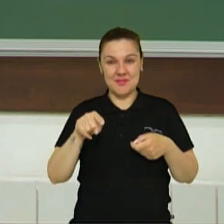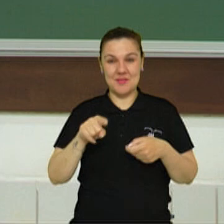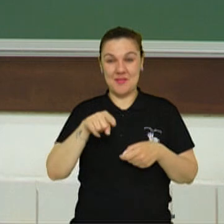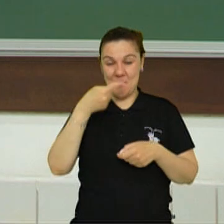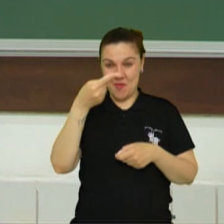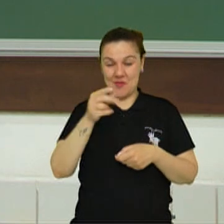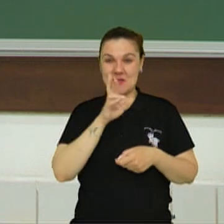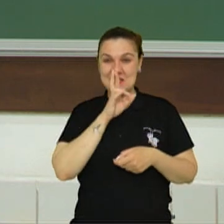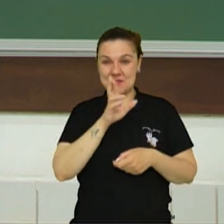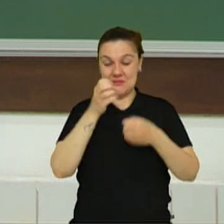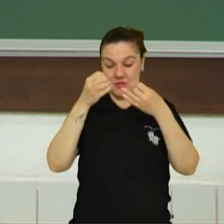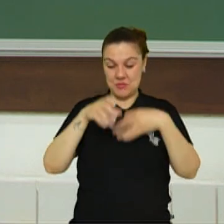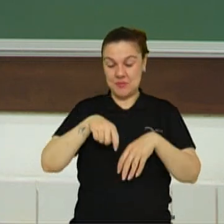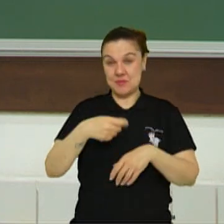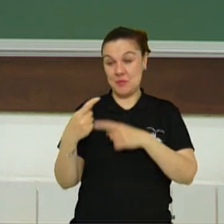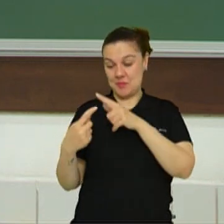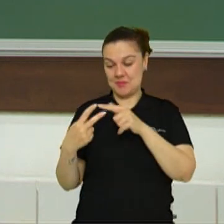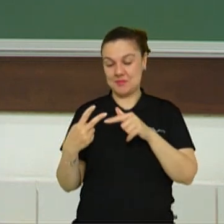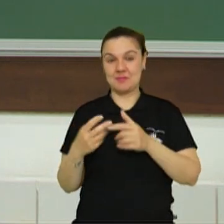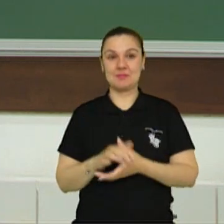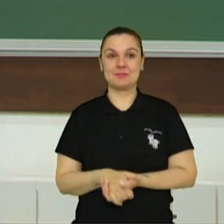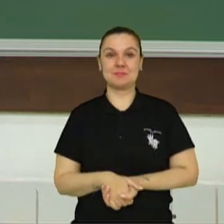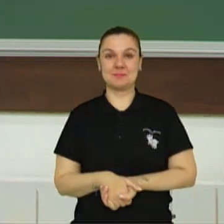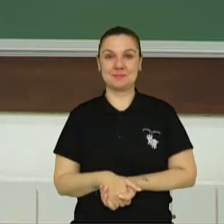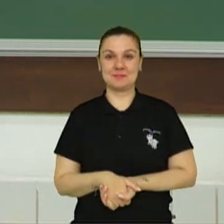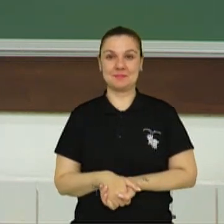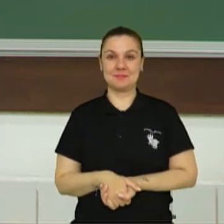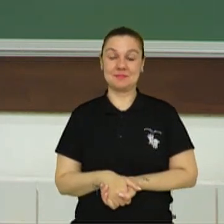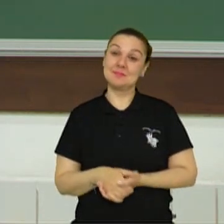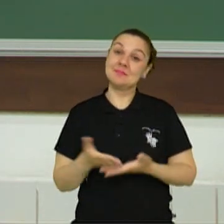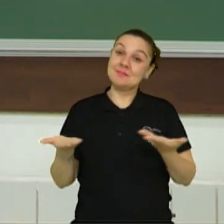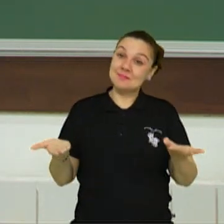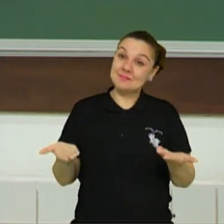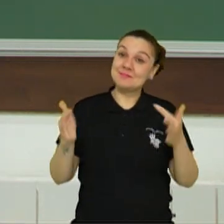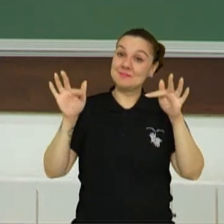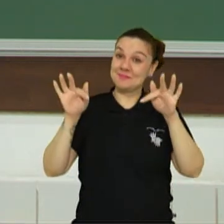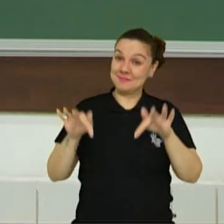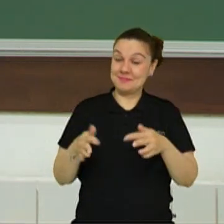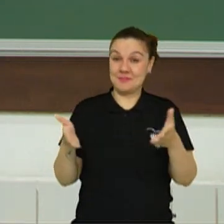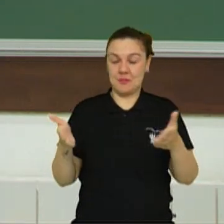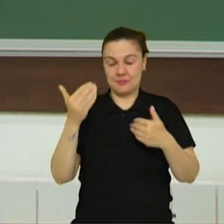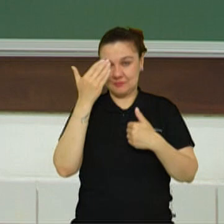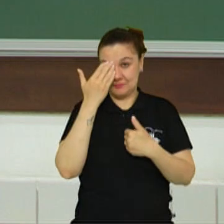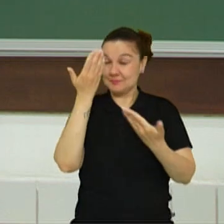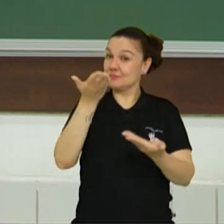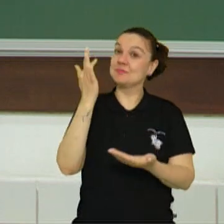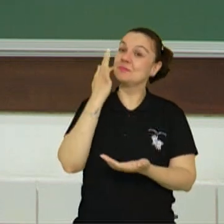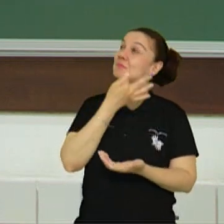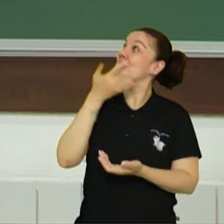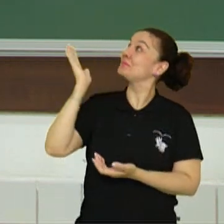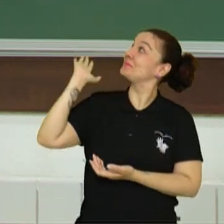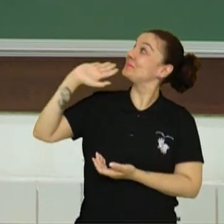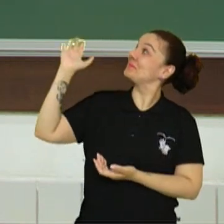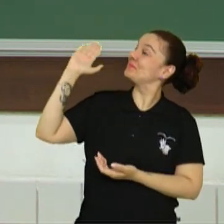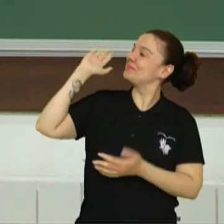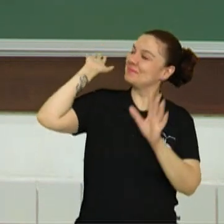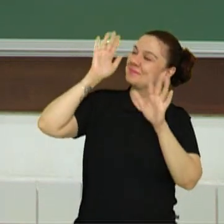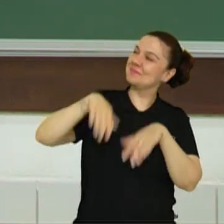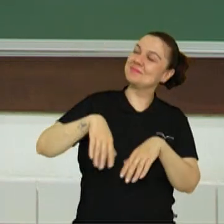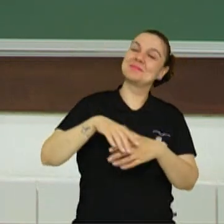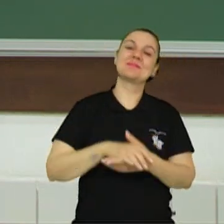para vocês, a gente vai falar um pouquinho sobre eles também. E foi isso. Agradeço, Fran, pela nossa aula